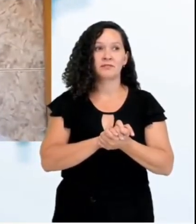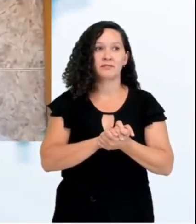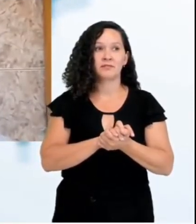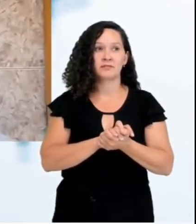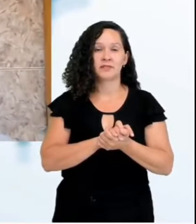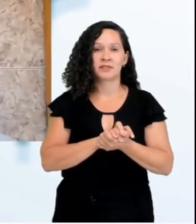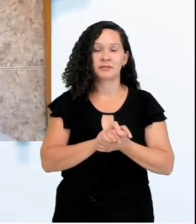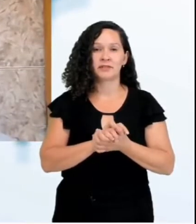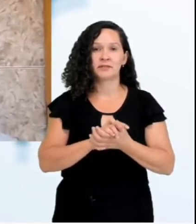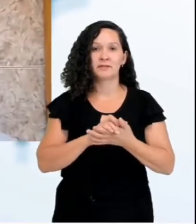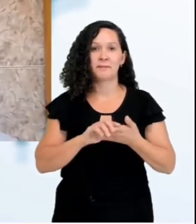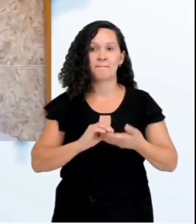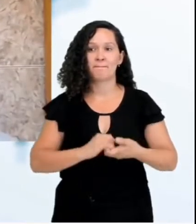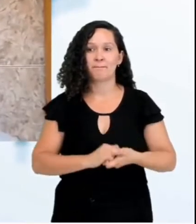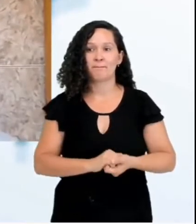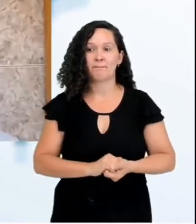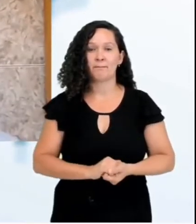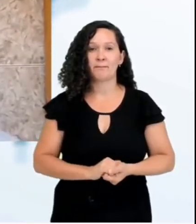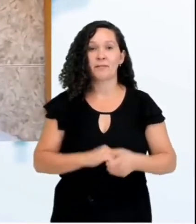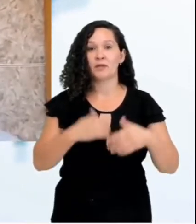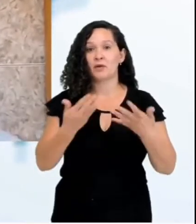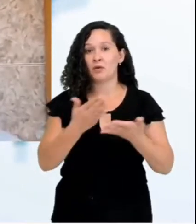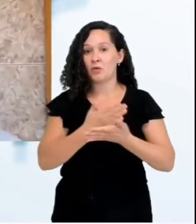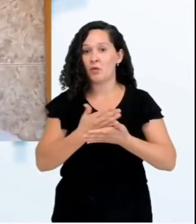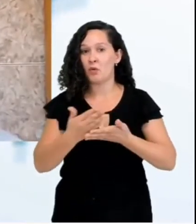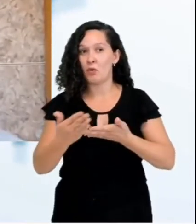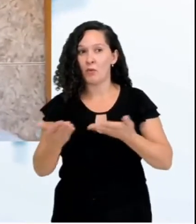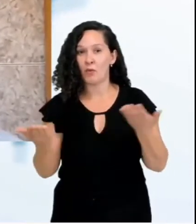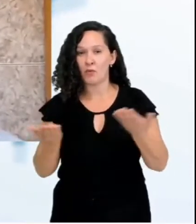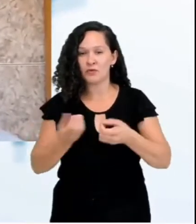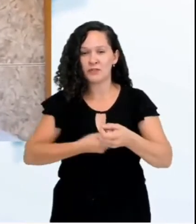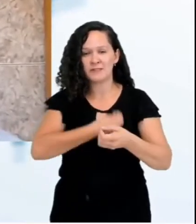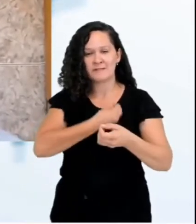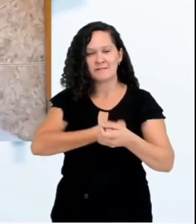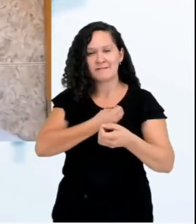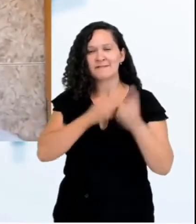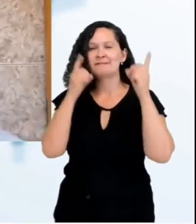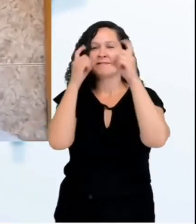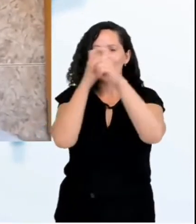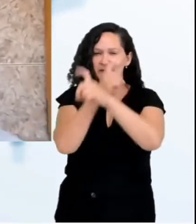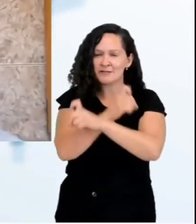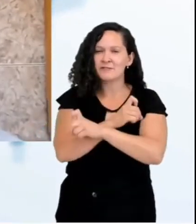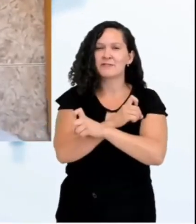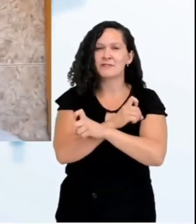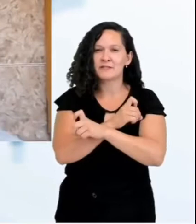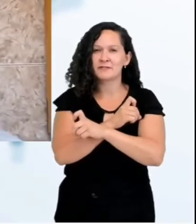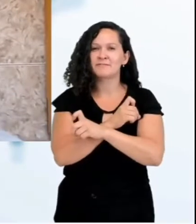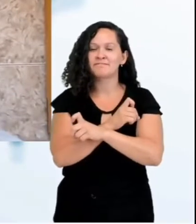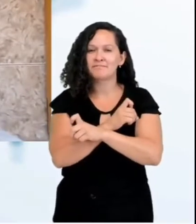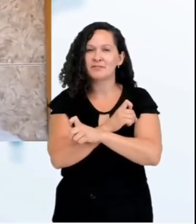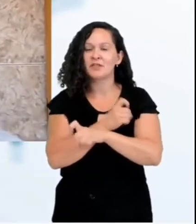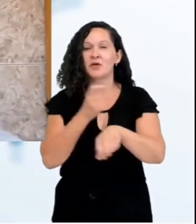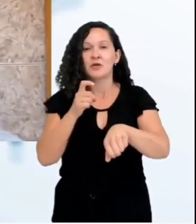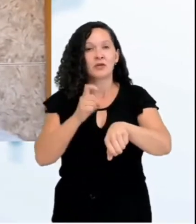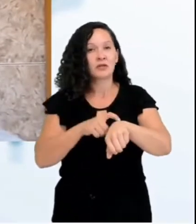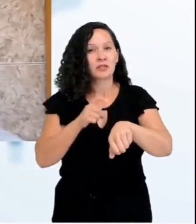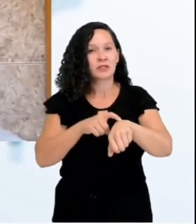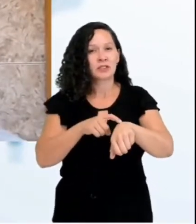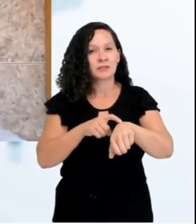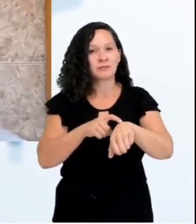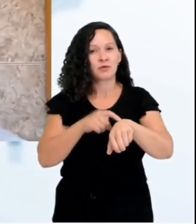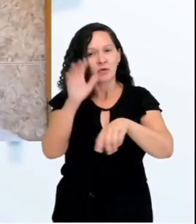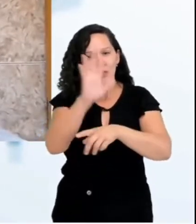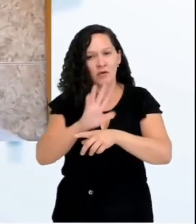abusivos. Normalmente a gente pensa em feminicídio muito mais como essa situação passional, digamos assim, quando na verdade é uma situação